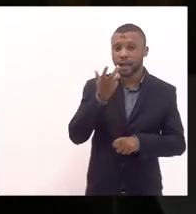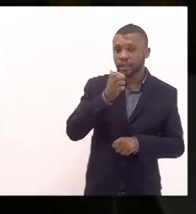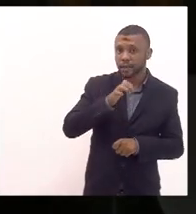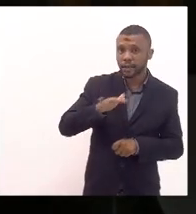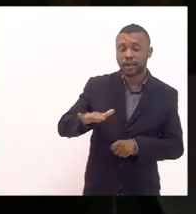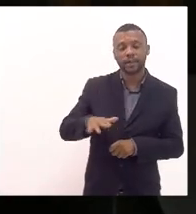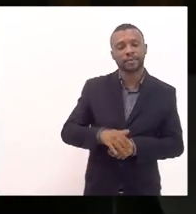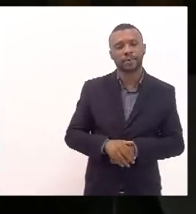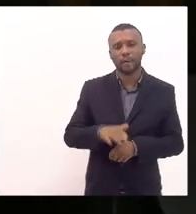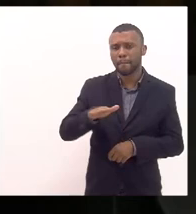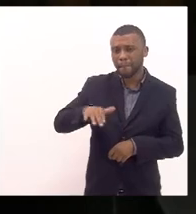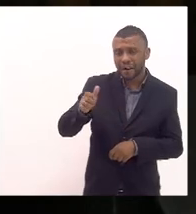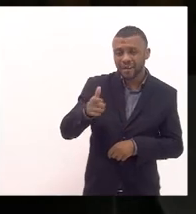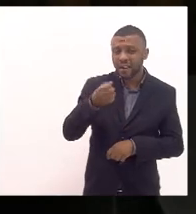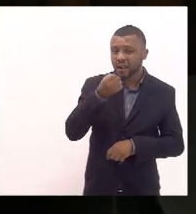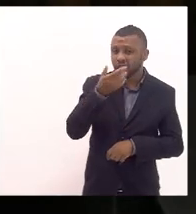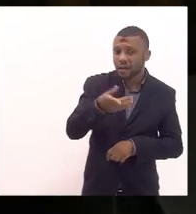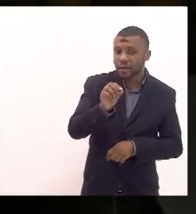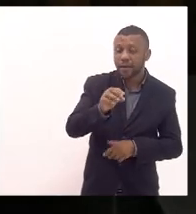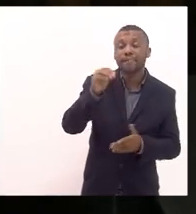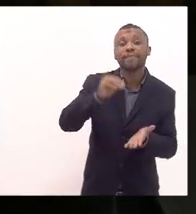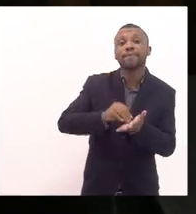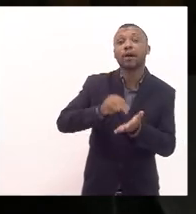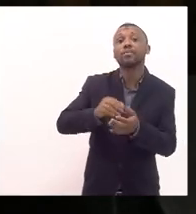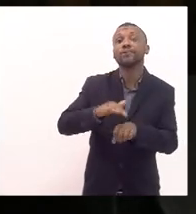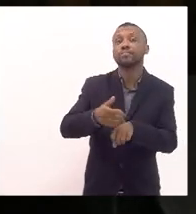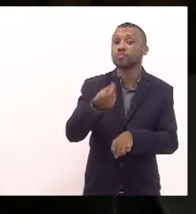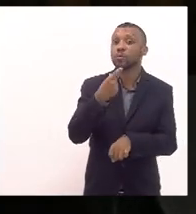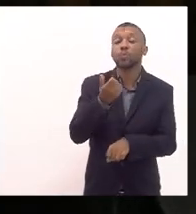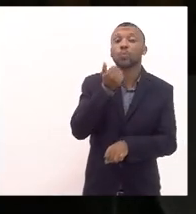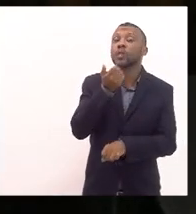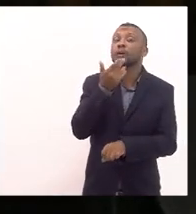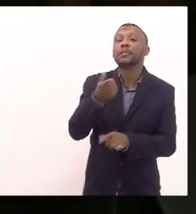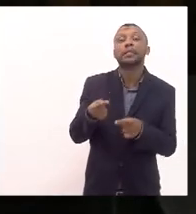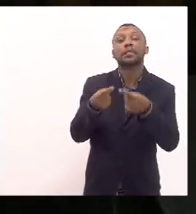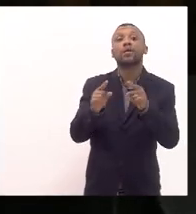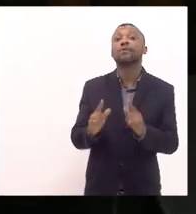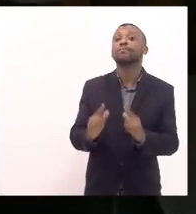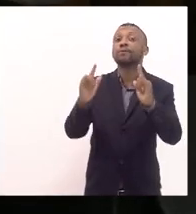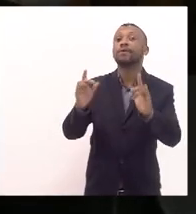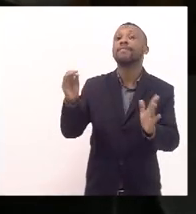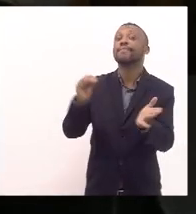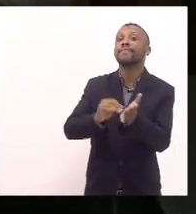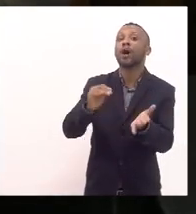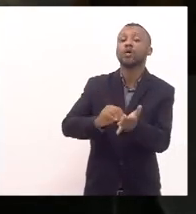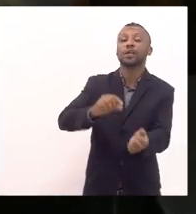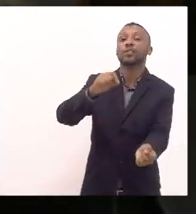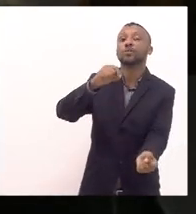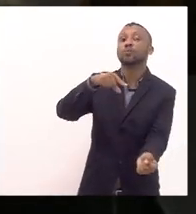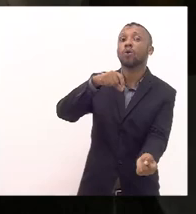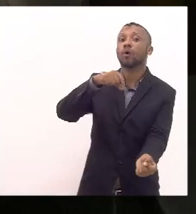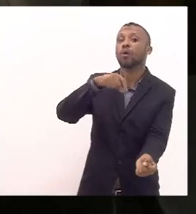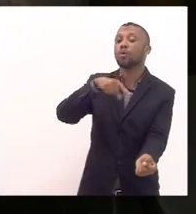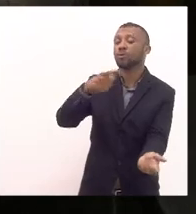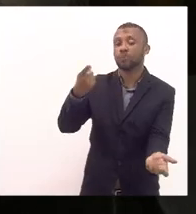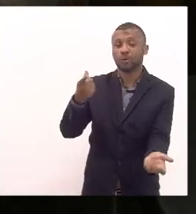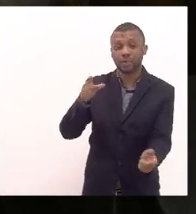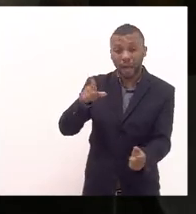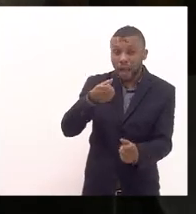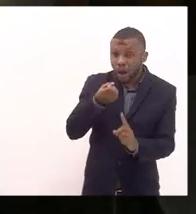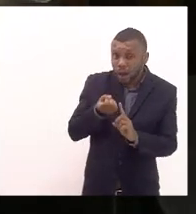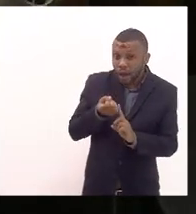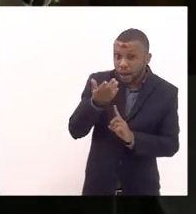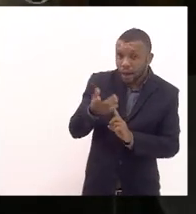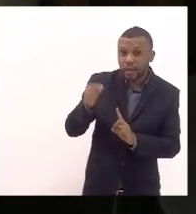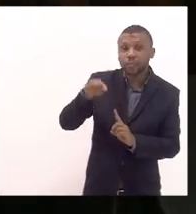manchas relatam falta de remédios não adianta largura prédio novo sem falta até soro se a mãe seu